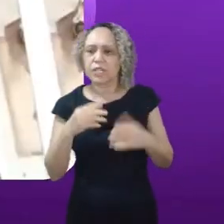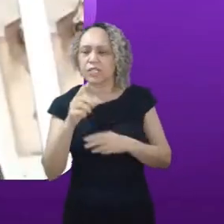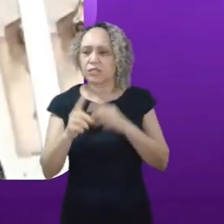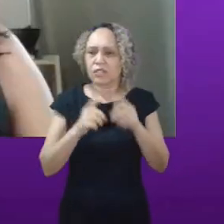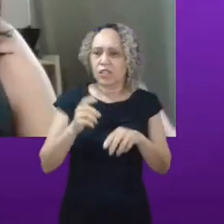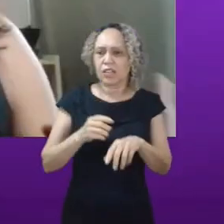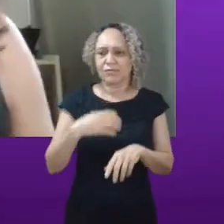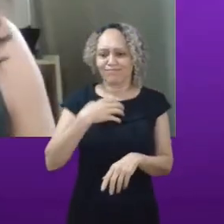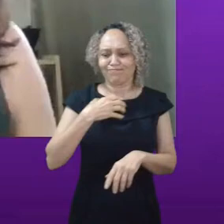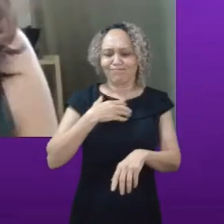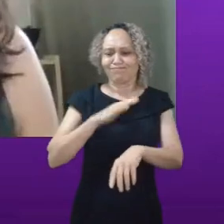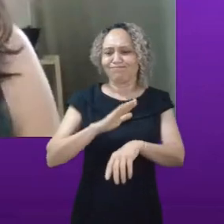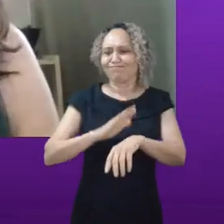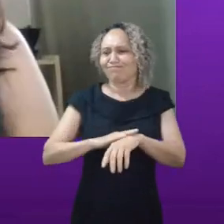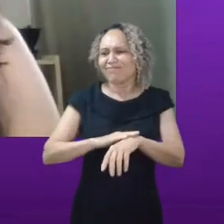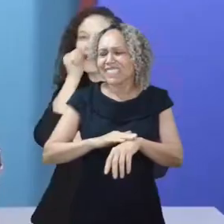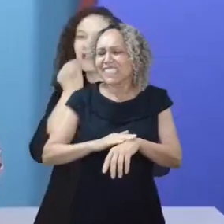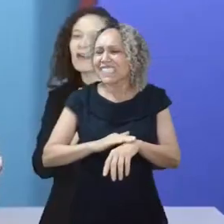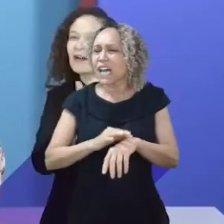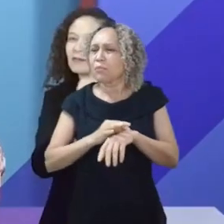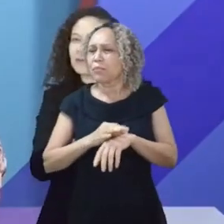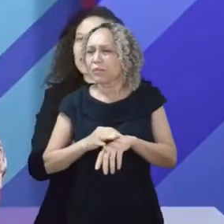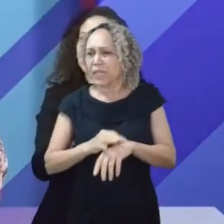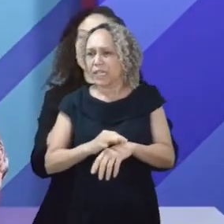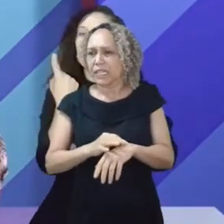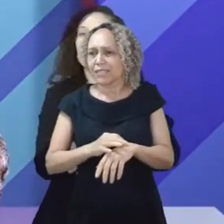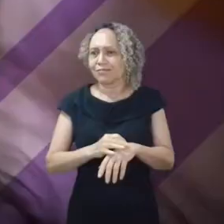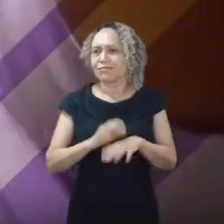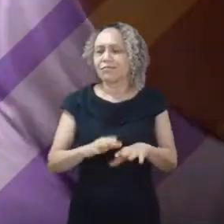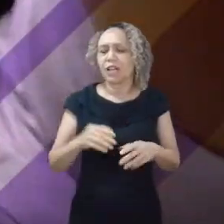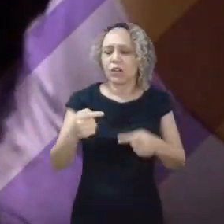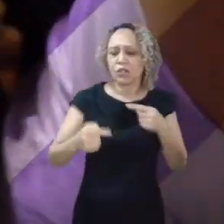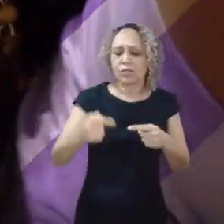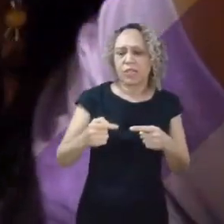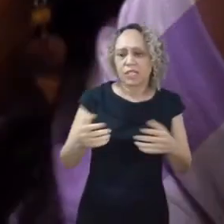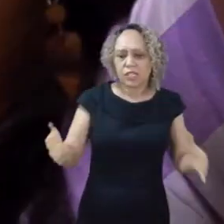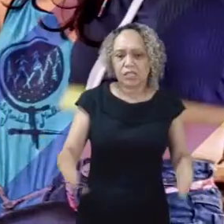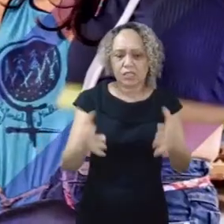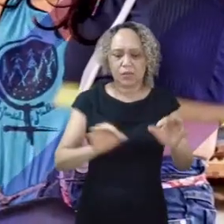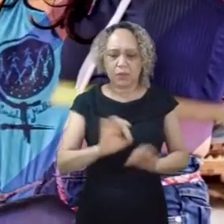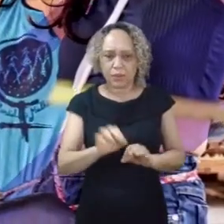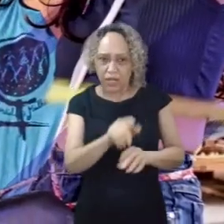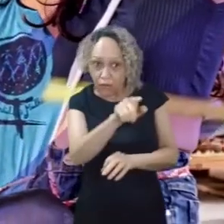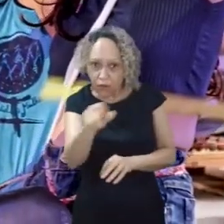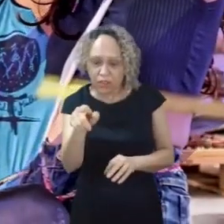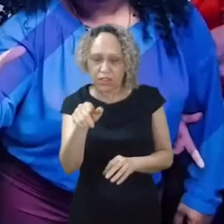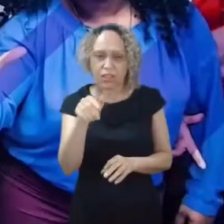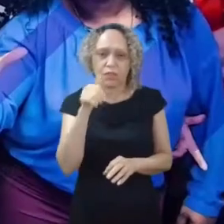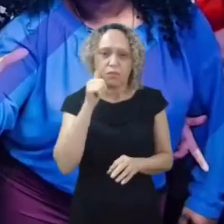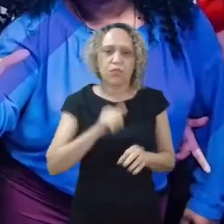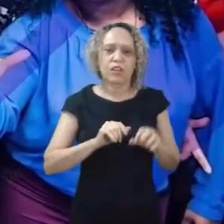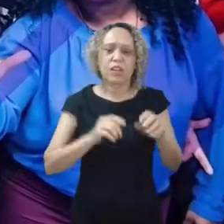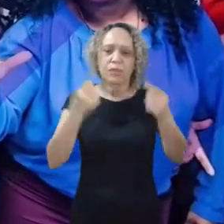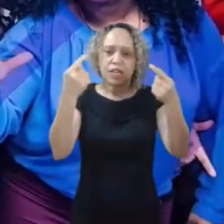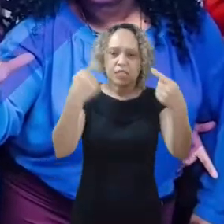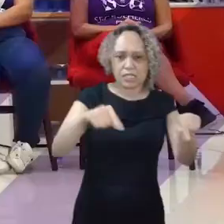na pele. Mas, seguindo o debate, incentiva e prepara você, mulher, para a disputa